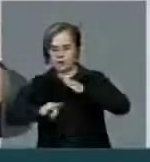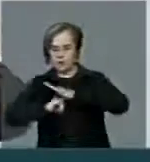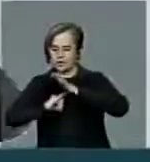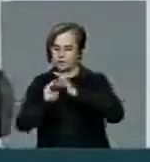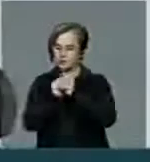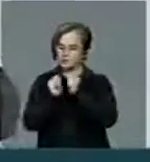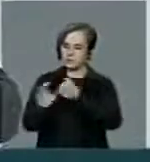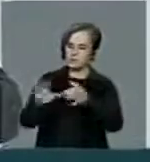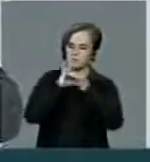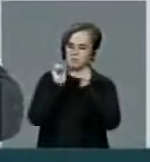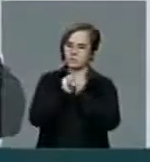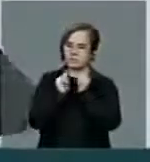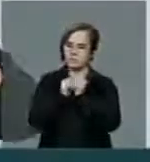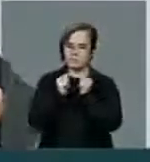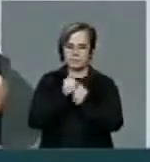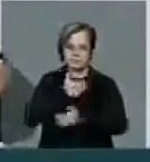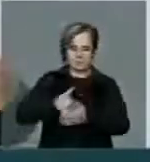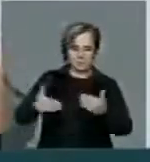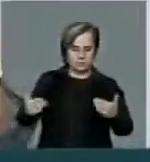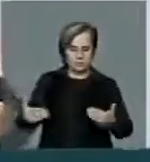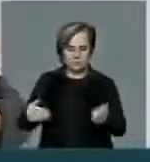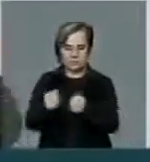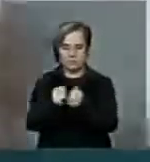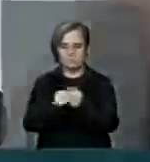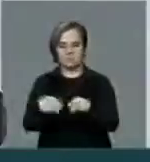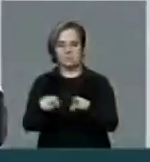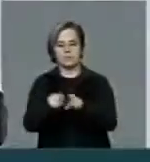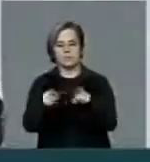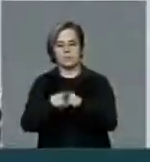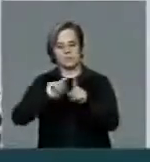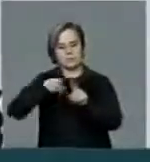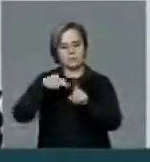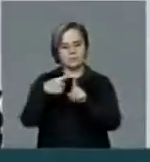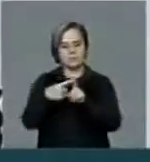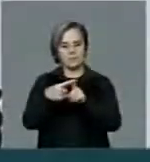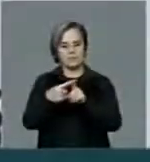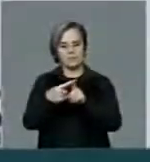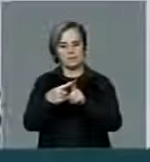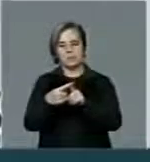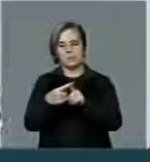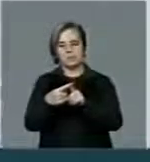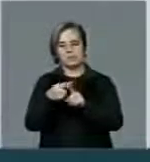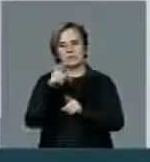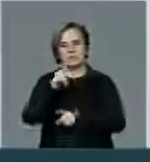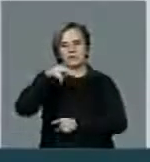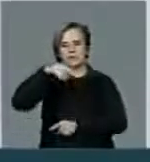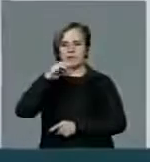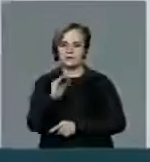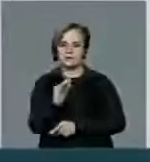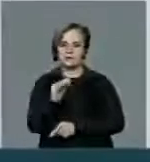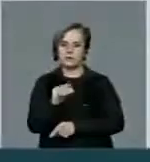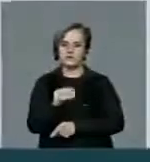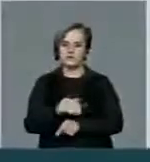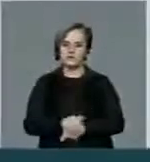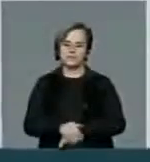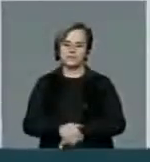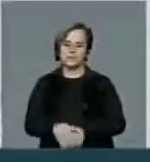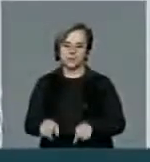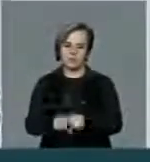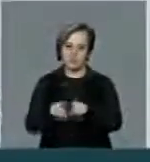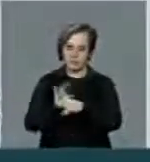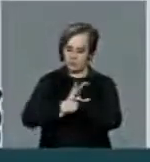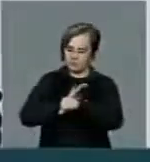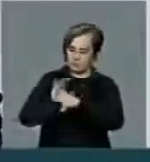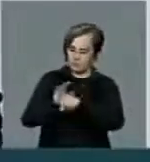só públicas, da agricultura. Mais do que isso, ambicionamos na nova edição do PNC, inclusive por capacitação